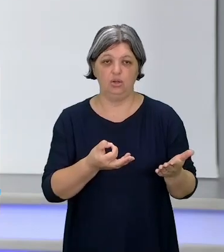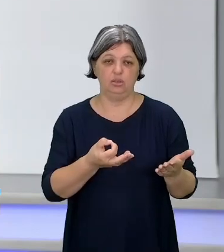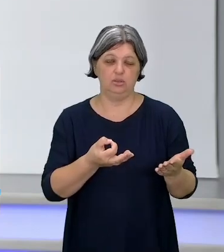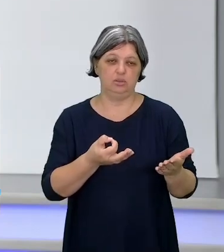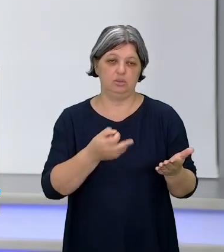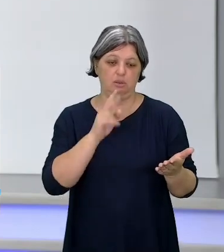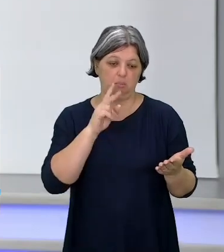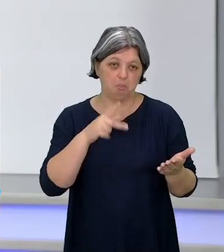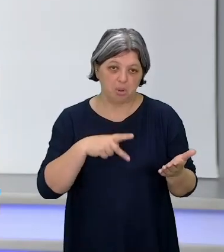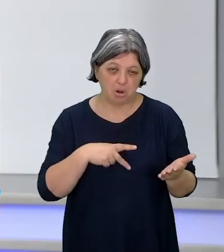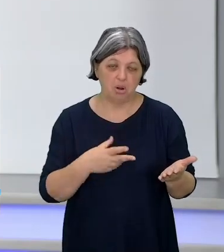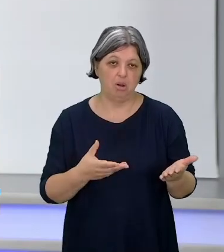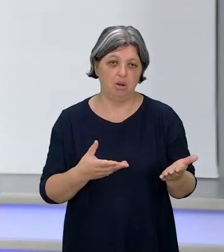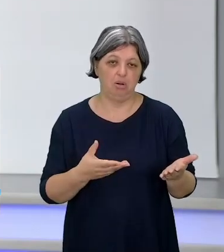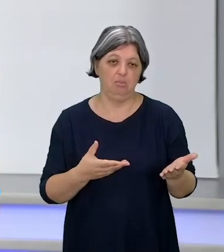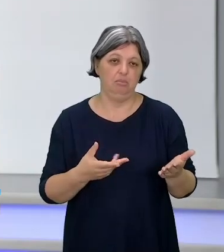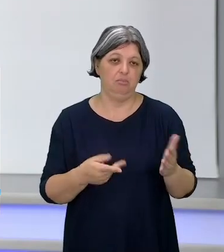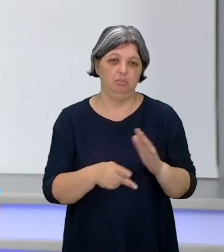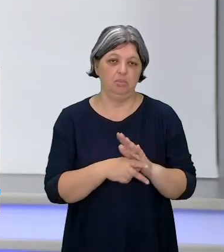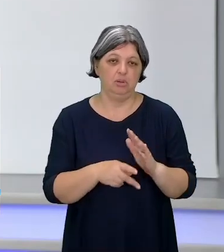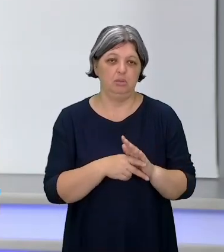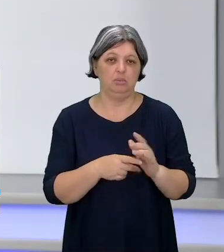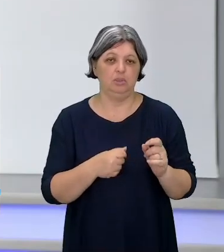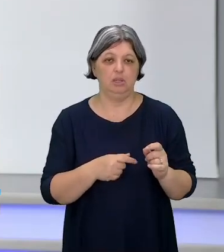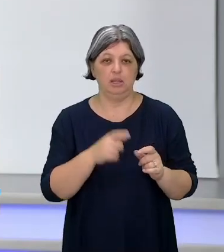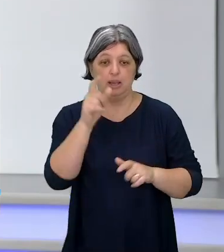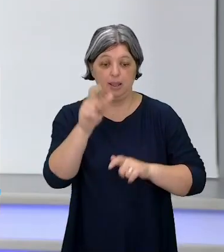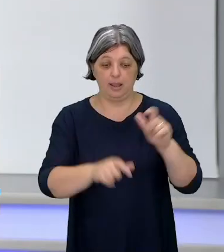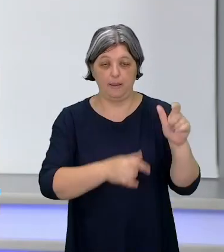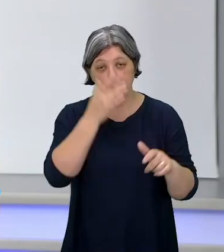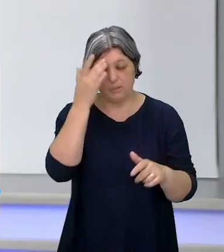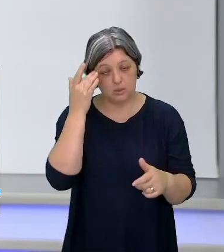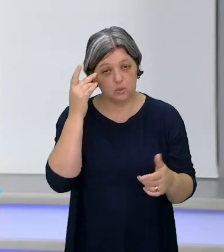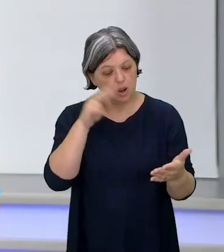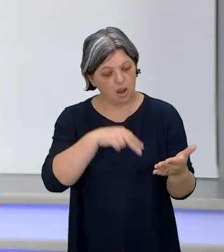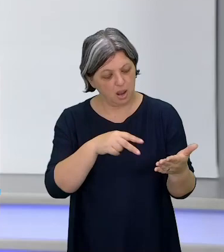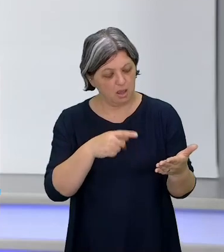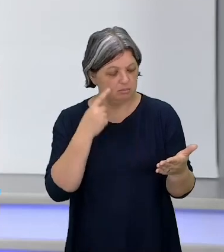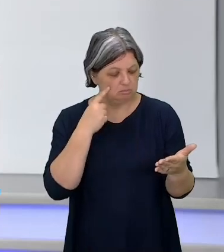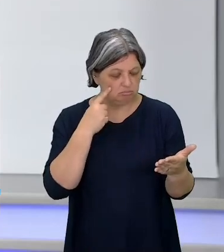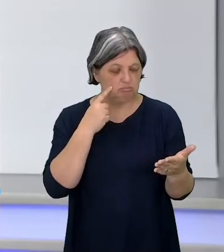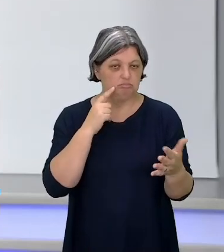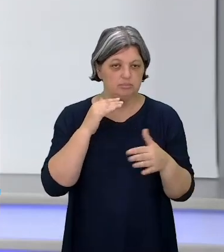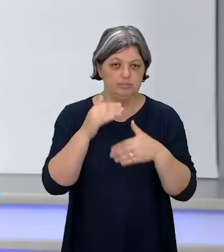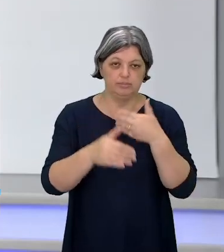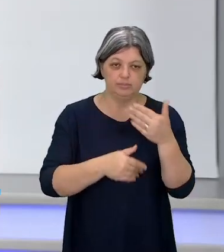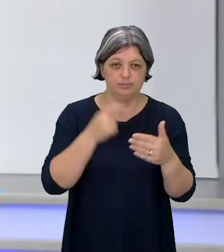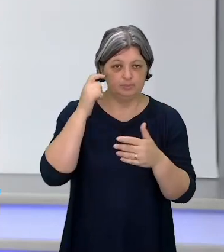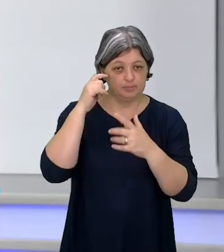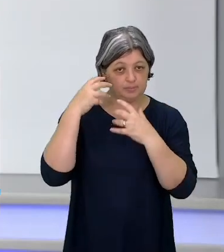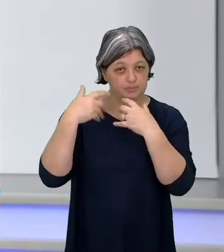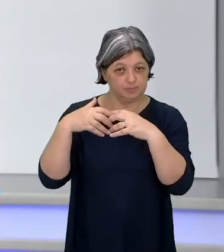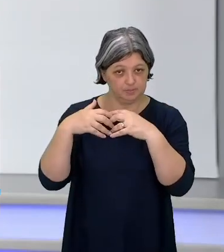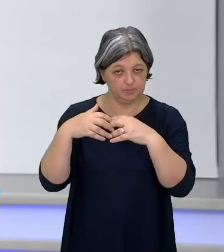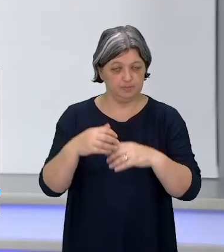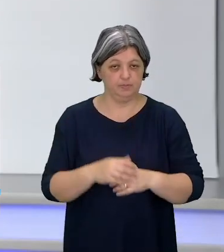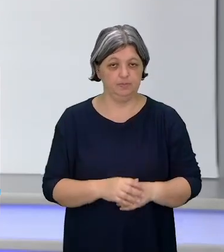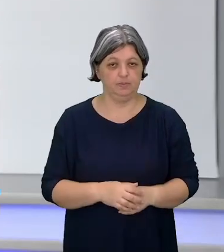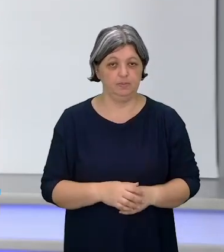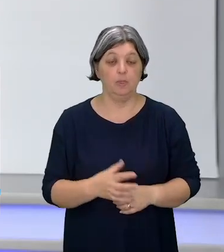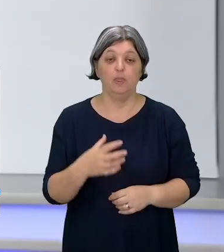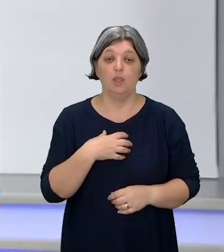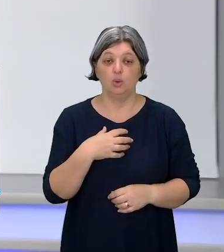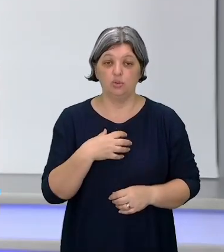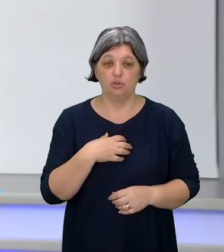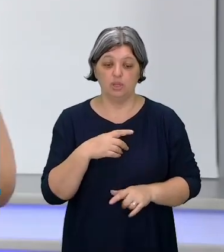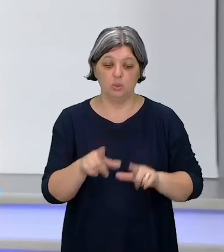enfáticas, é importante que você dê espaço para que a pessoa que esteja lendo o seu texto, ela também entre num processo reflexivo, tal. A maneira com que